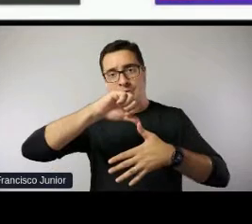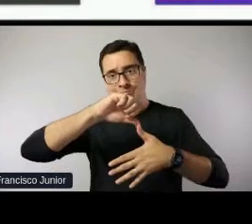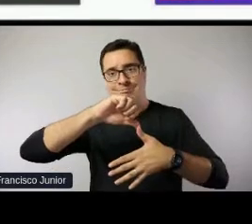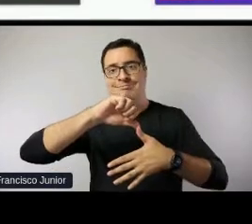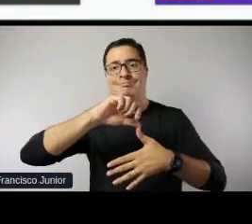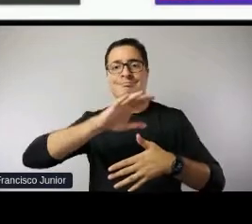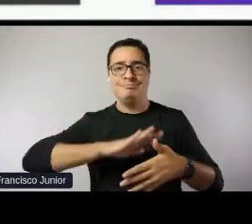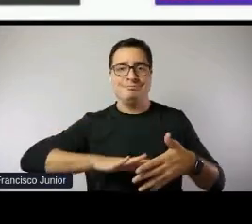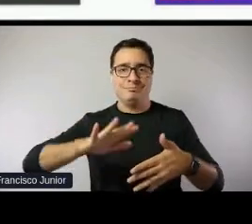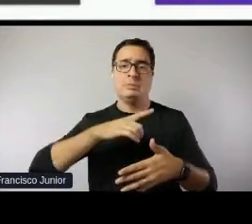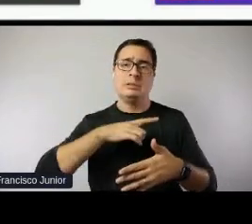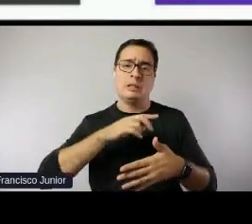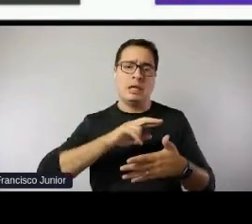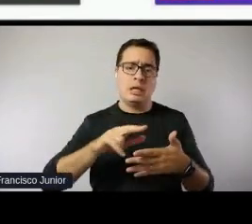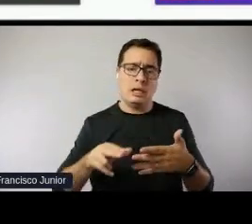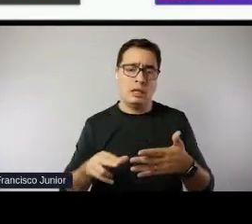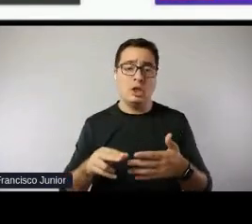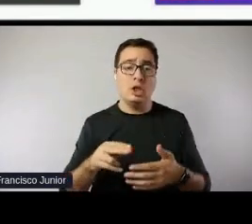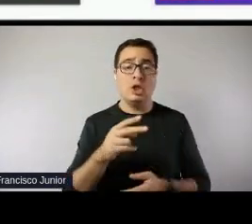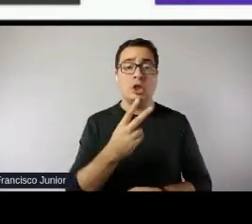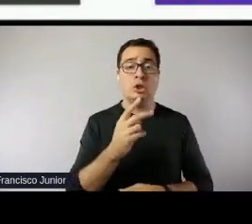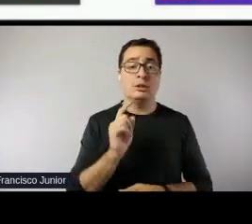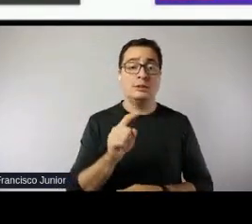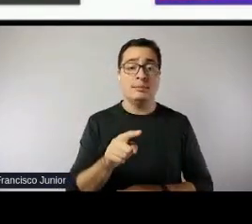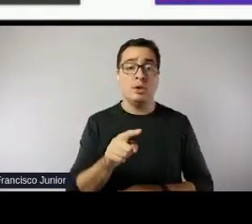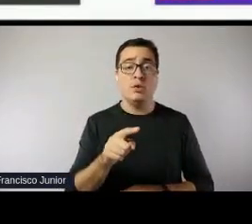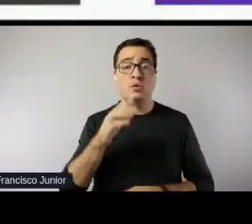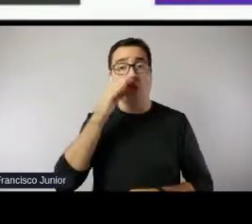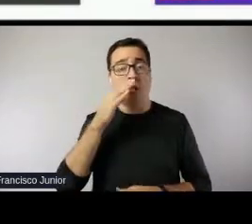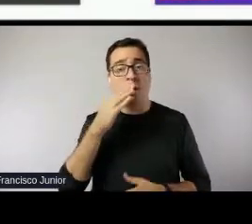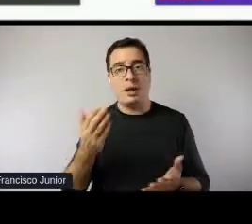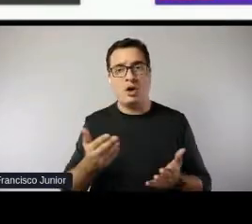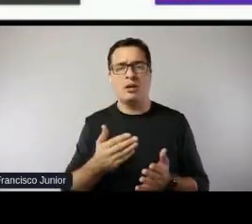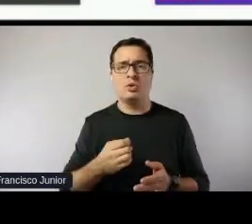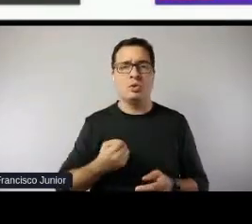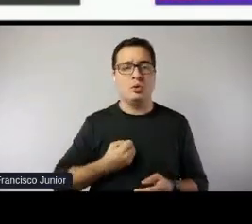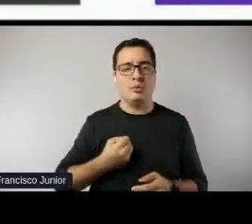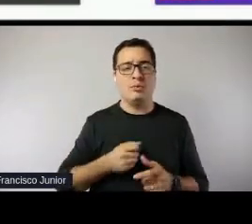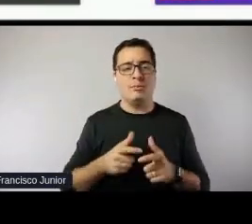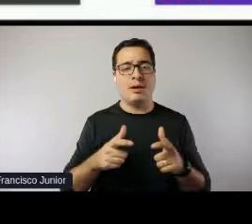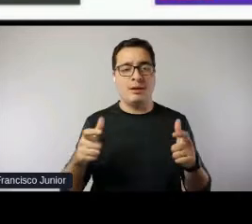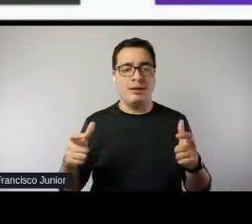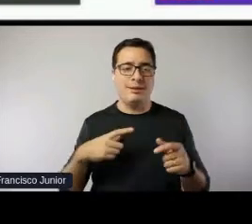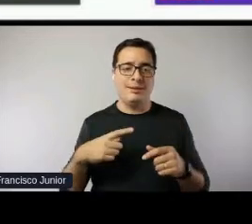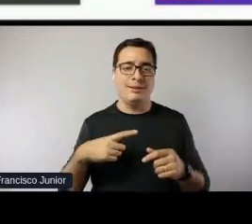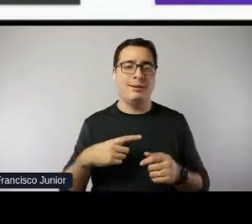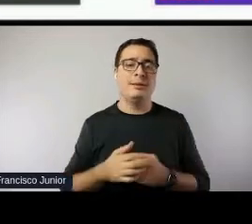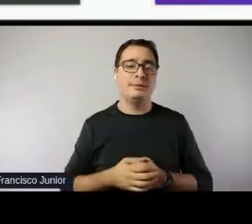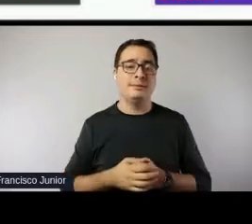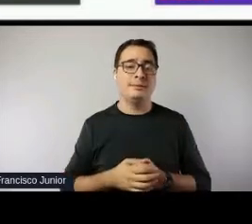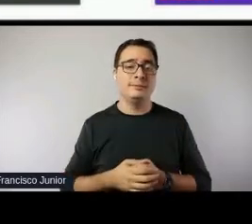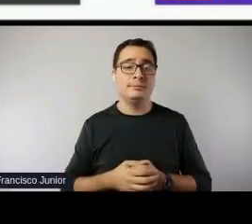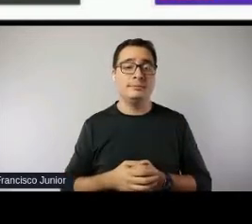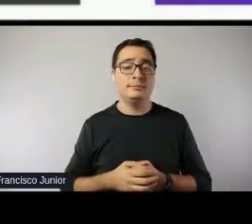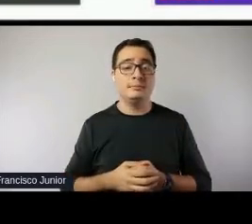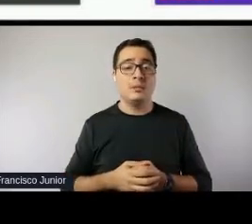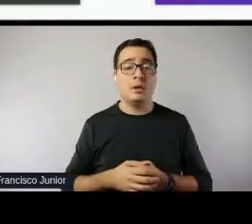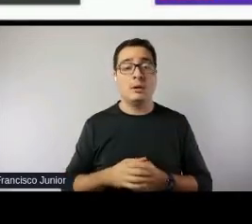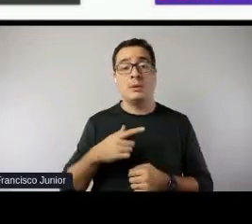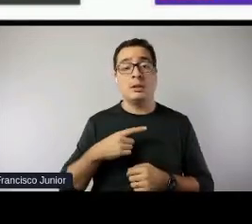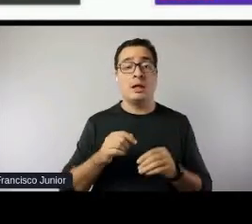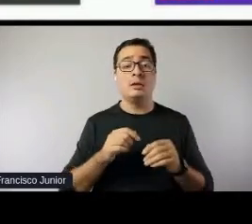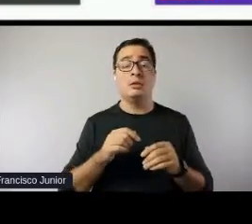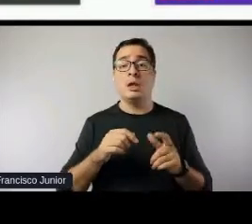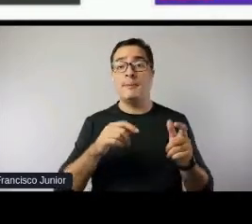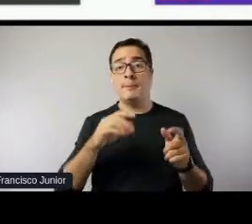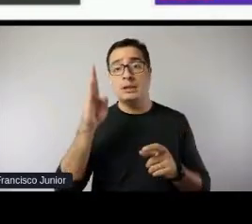Latina, né? Com mais de 2.000 colaboradores, até mais agora, esse número já está até um pouco mais desatualizado. Mas tem canais de distribuição